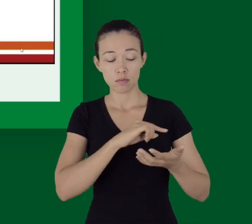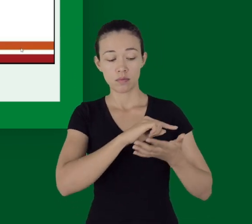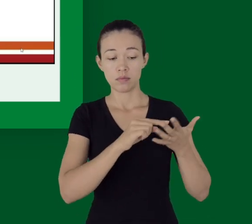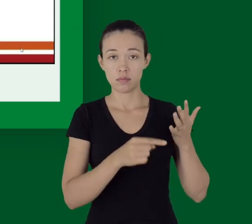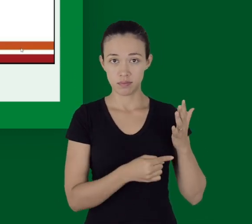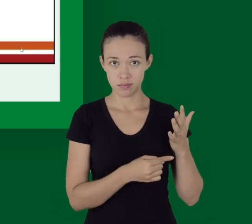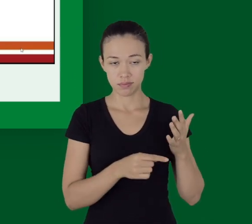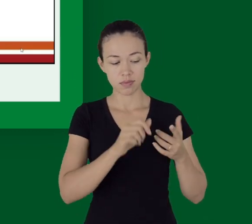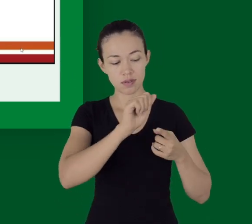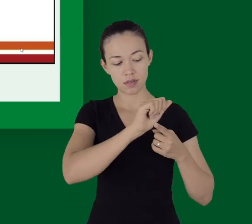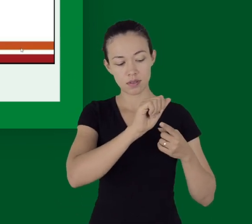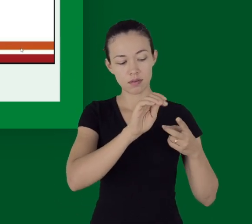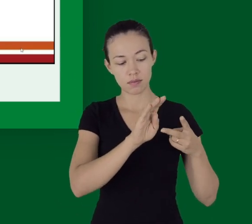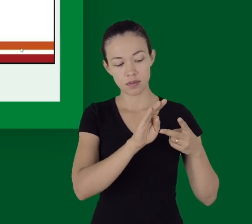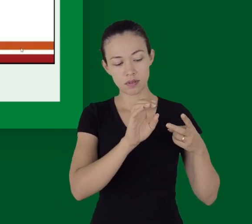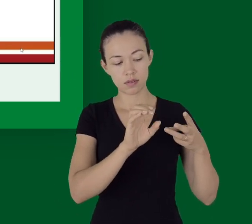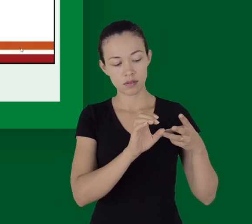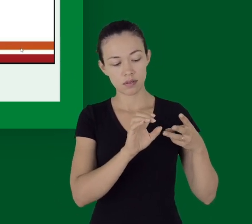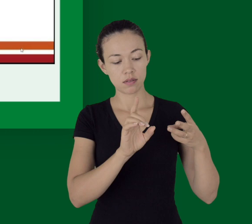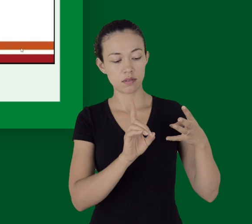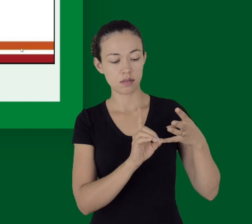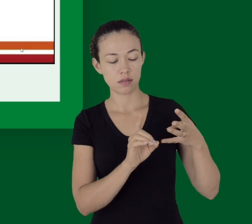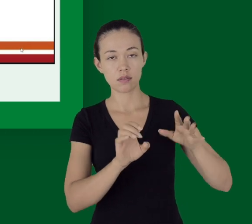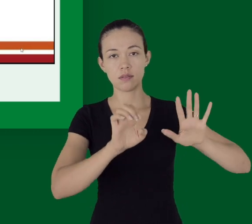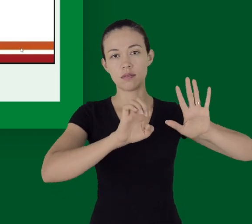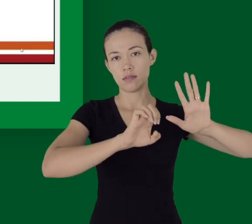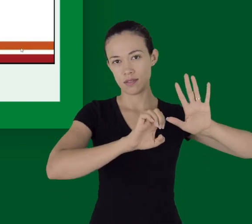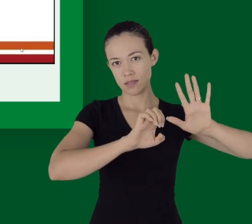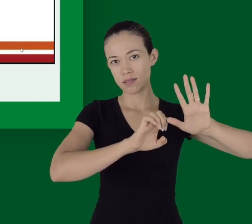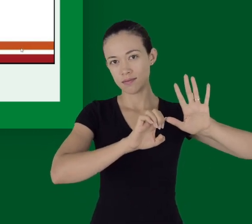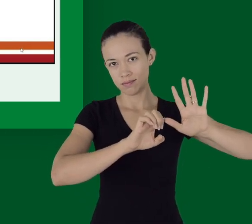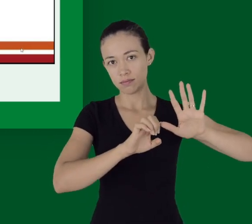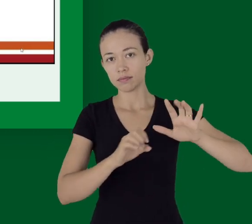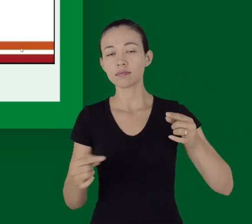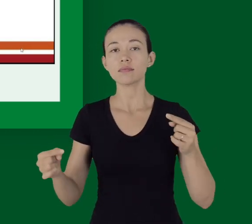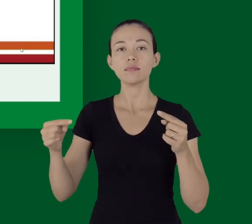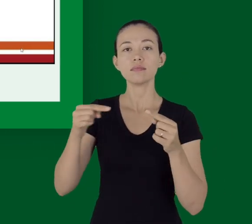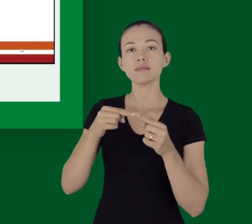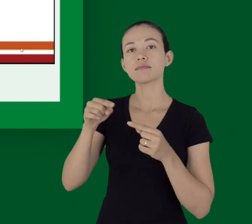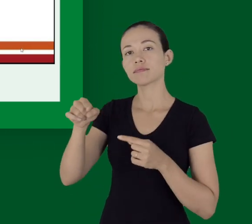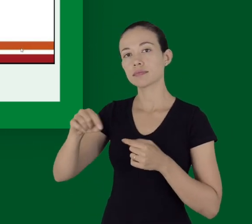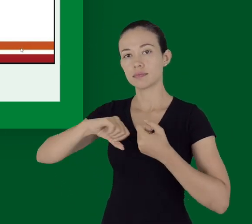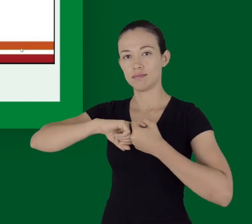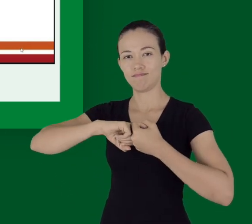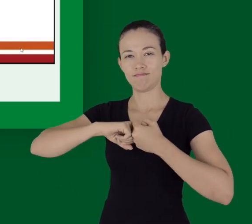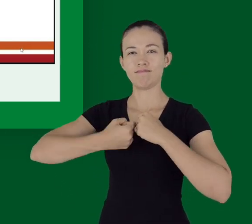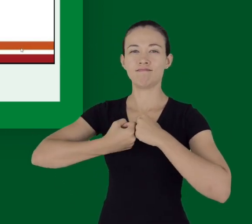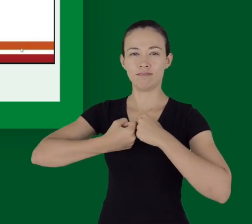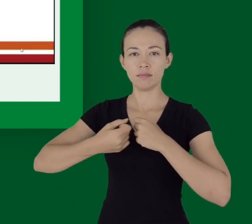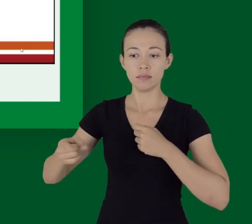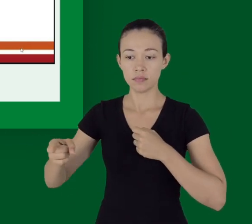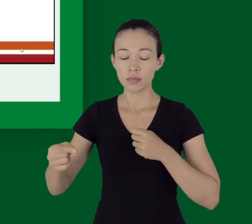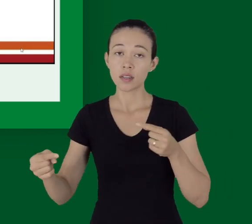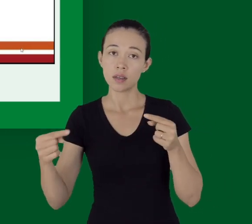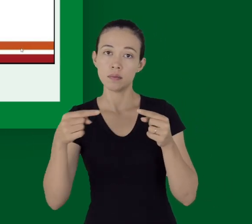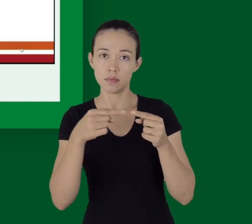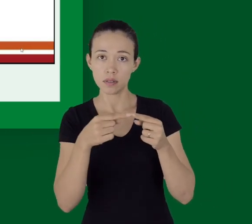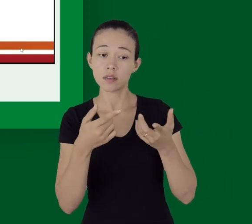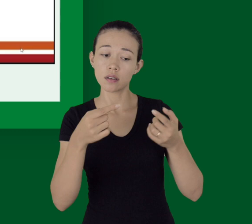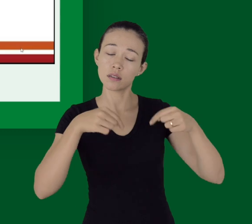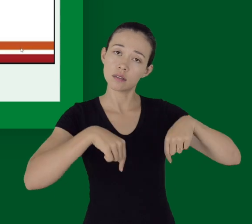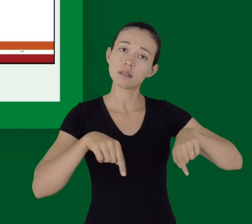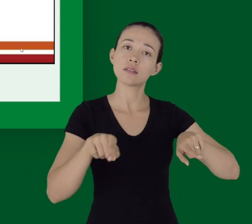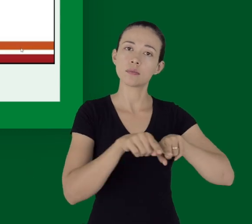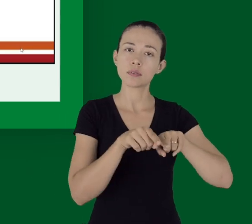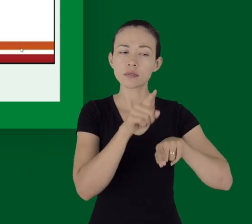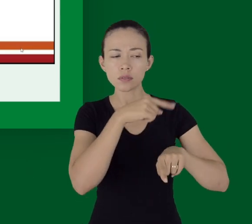usa muito essa avaliação primária no trauma. E a gente vai usar um pouquinho aqui também, que facilita a gente não esquecer de alguns